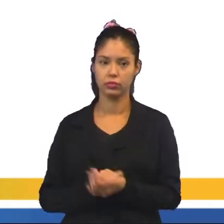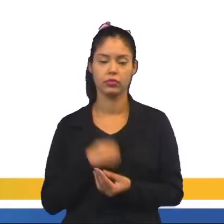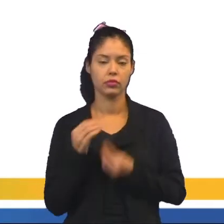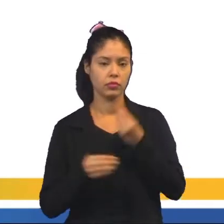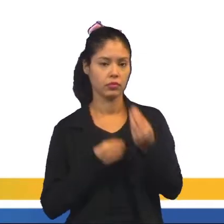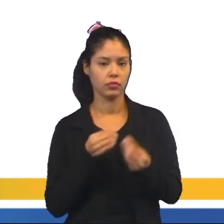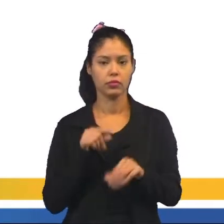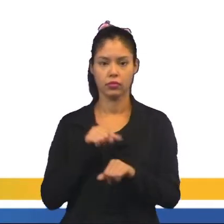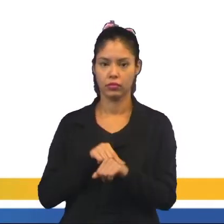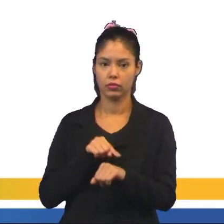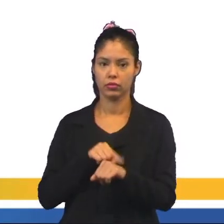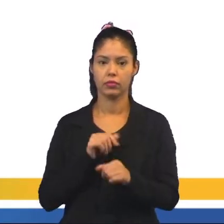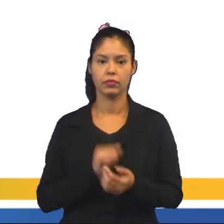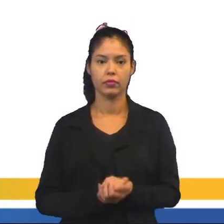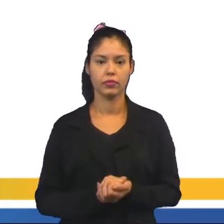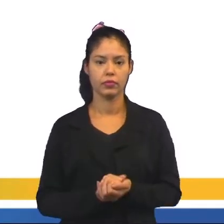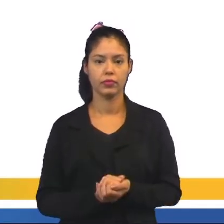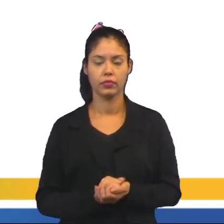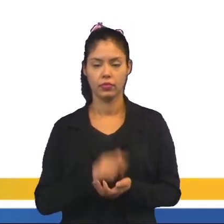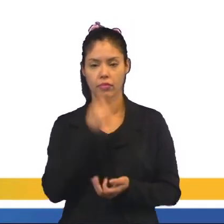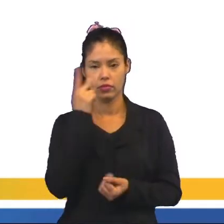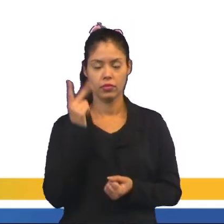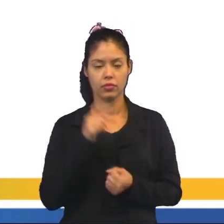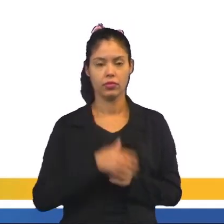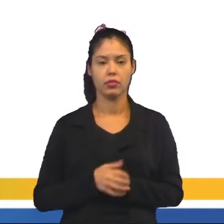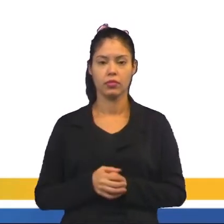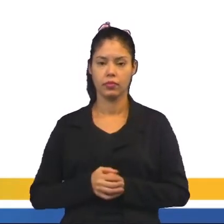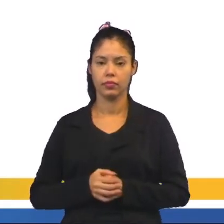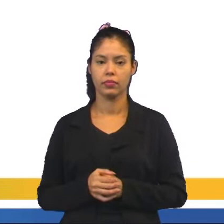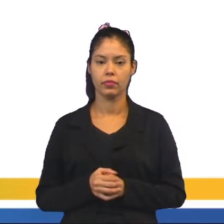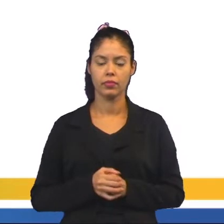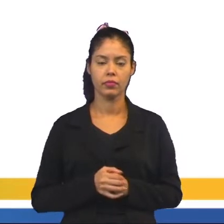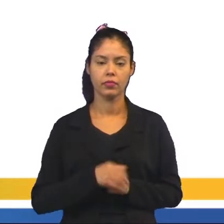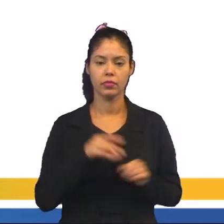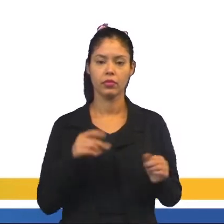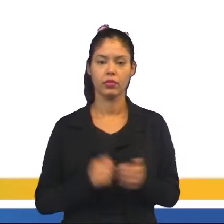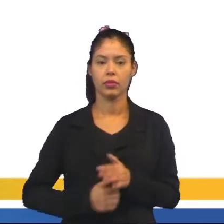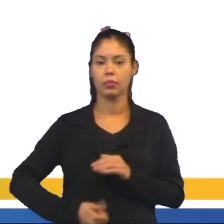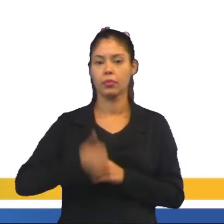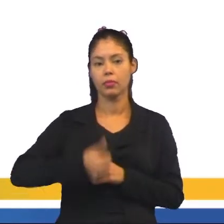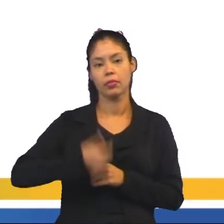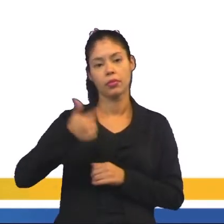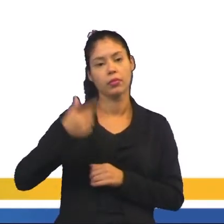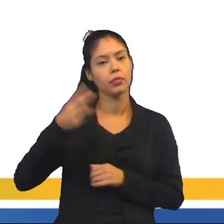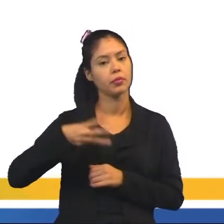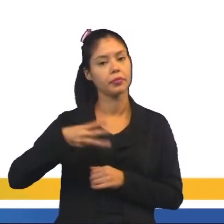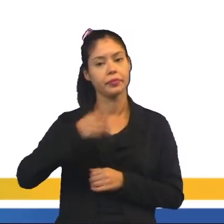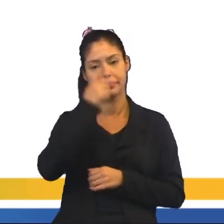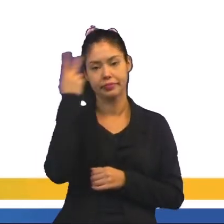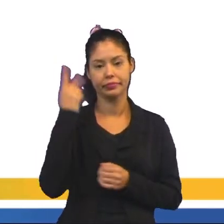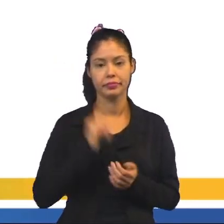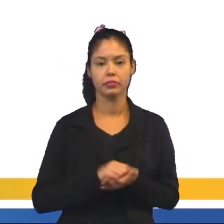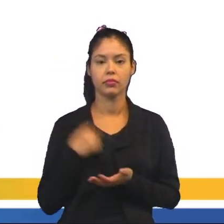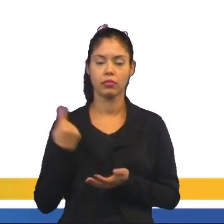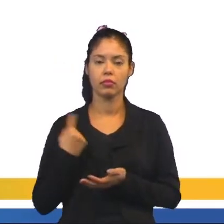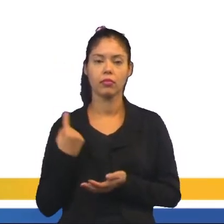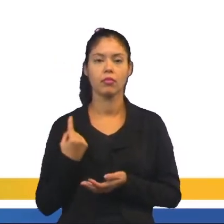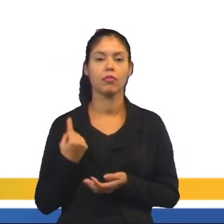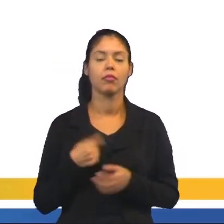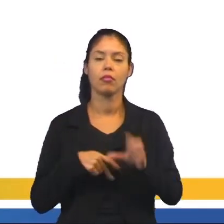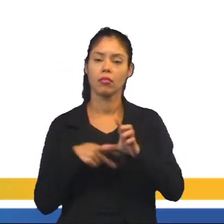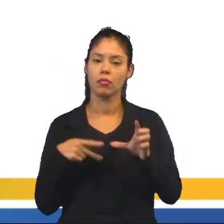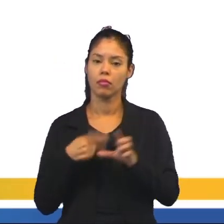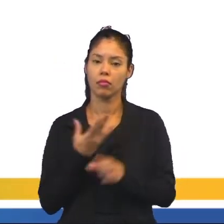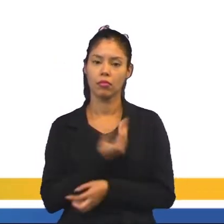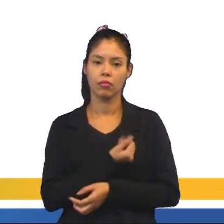né como funciona o tempo né o tem as pessoas em que referente ao pronto pessoal primeiro segundo terceiro pessoa né do singular do